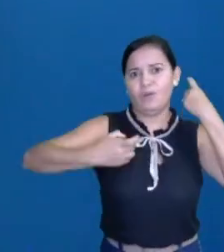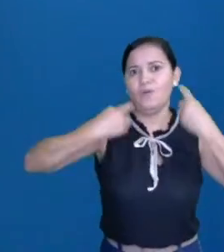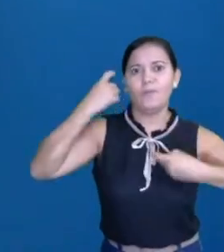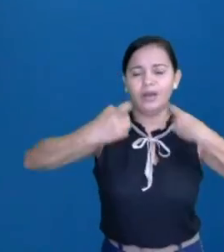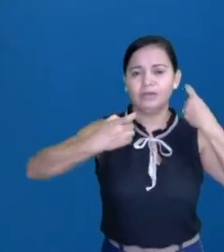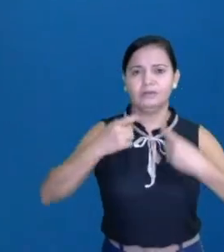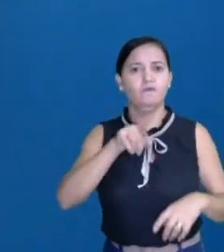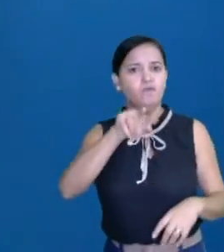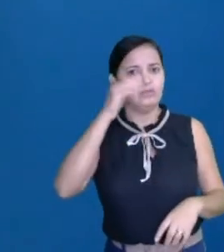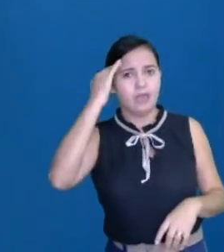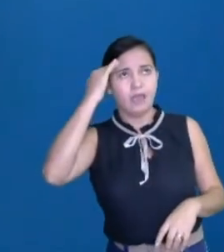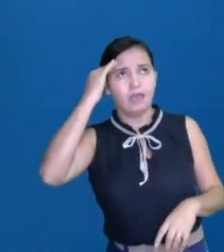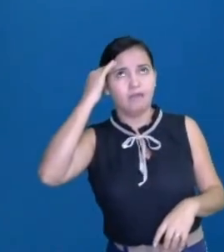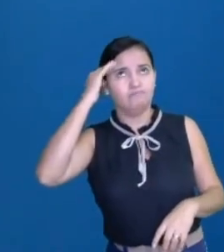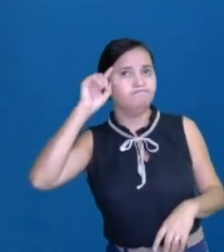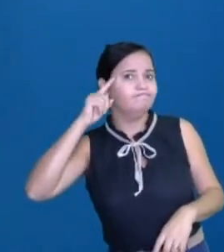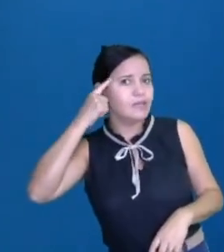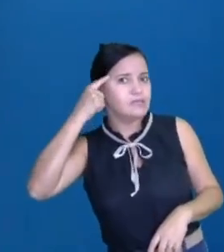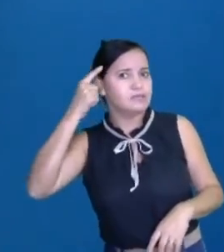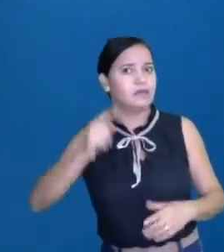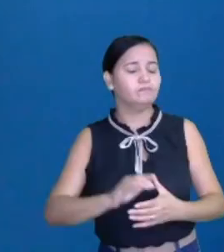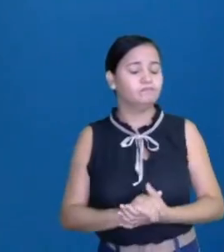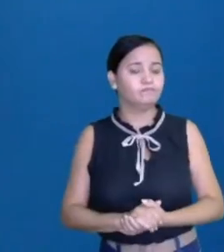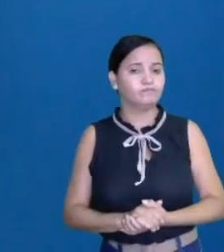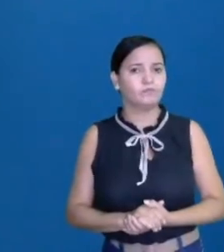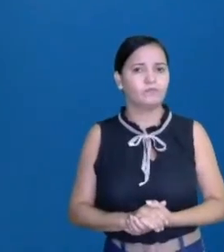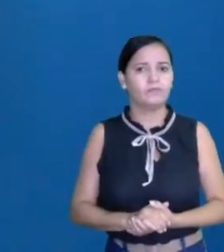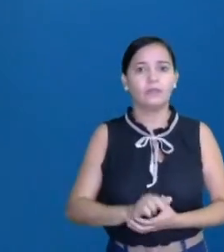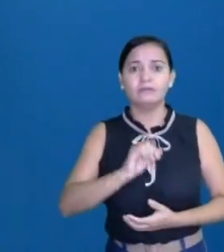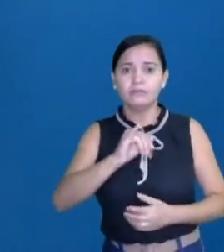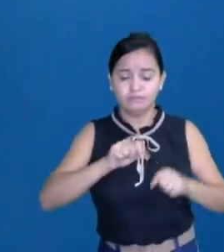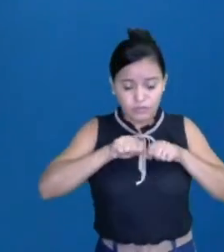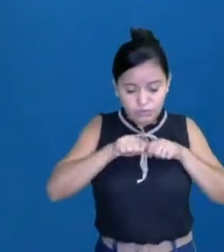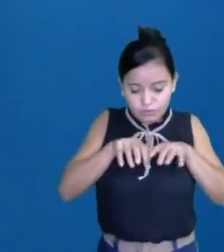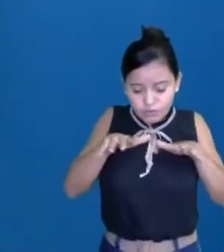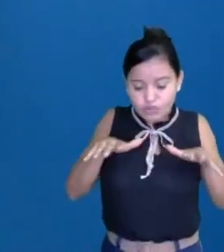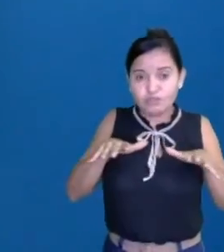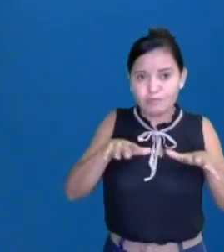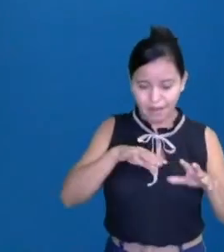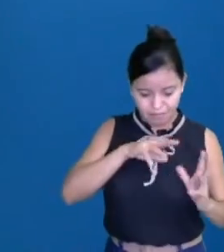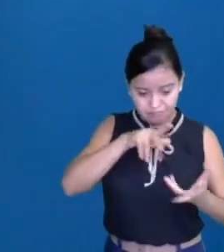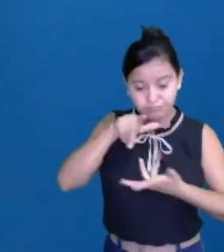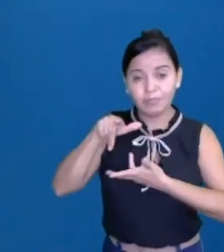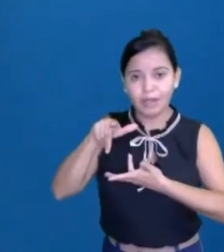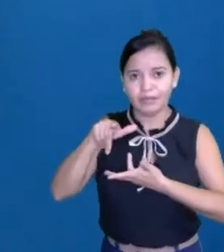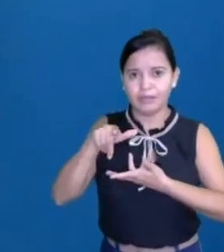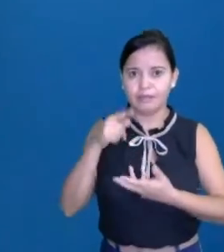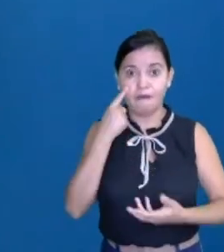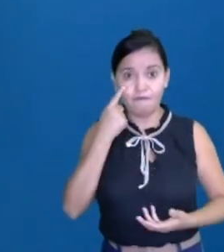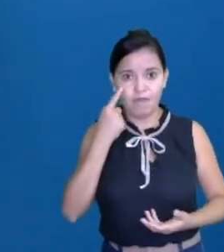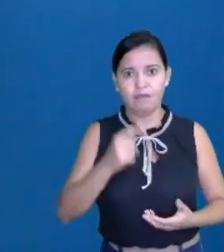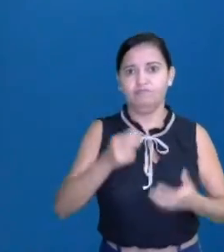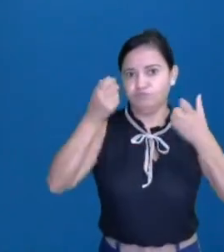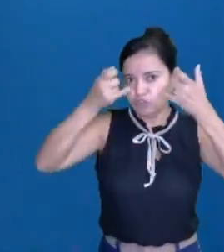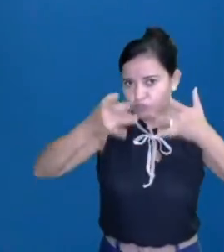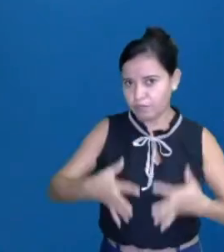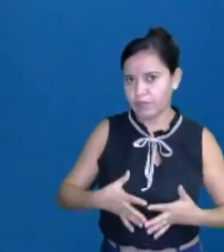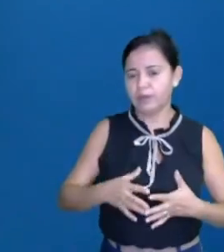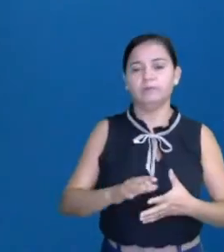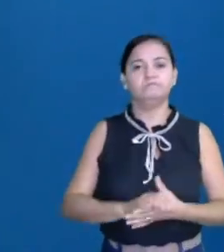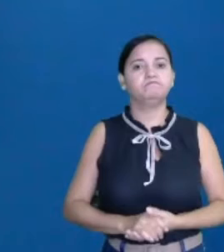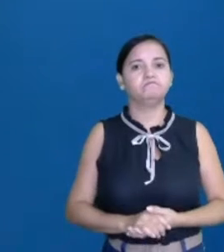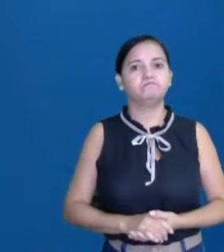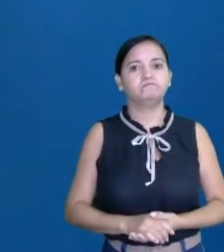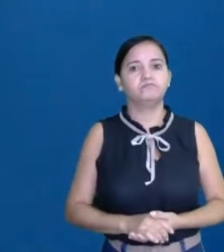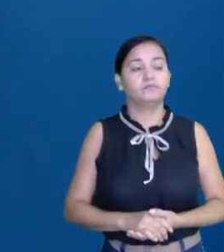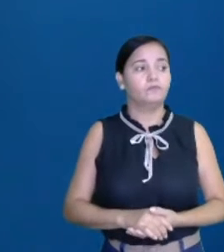quê? Imagina, o que na verdade ocorre para que isso se manifeste? Por favor, produção, vamos para o nosso próximo slide para ficar mais palatável, ficar